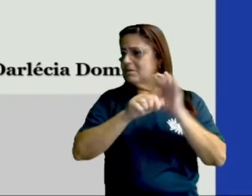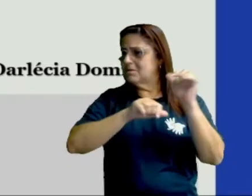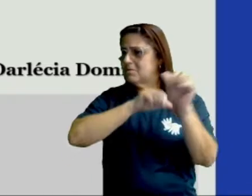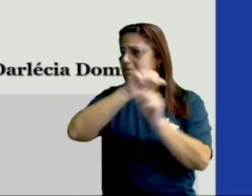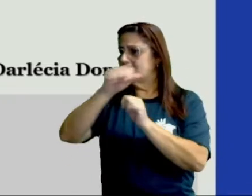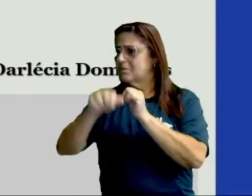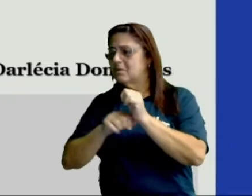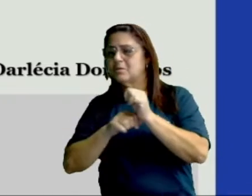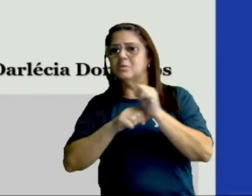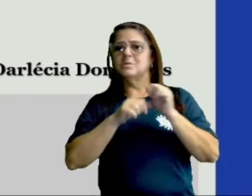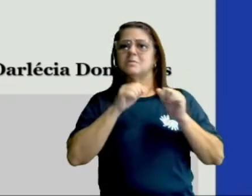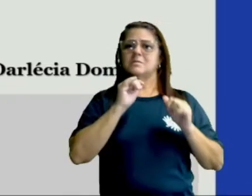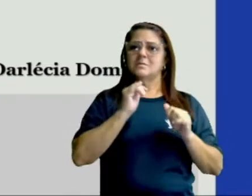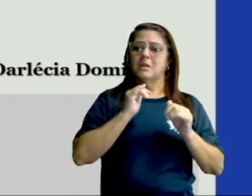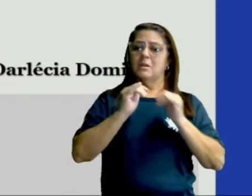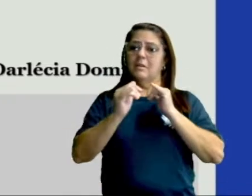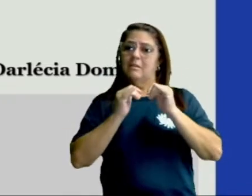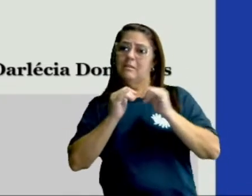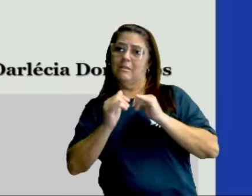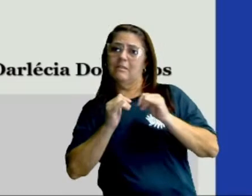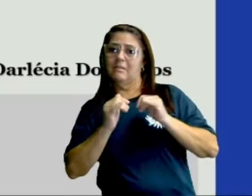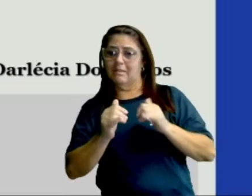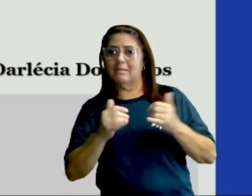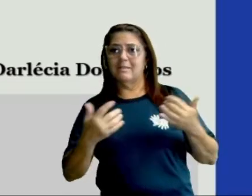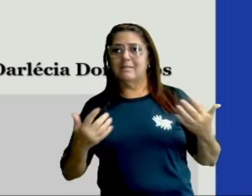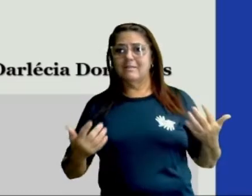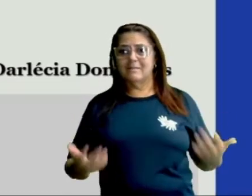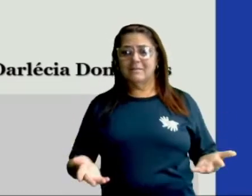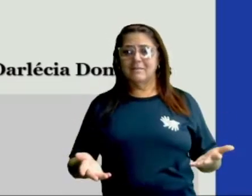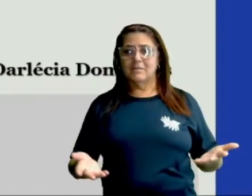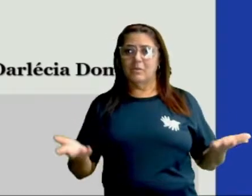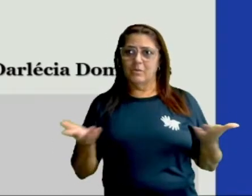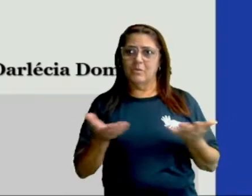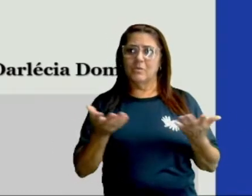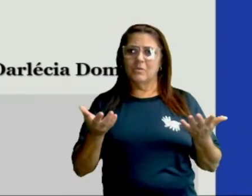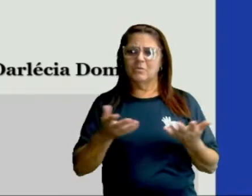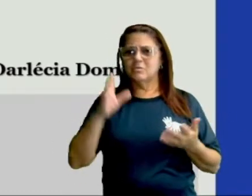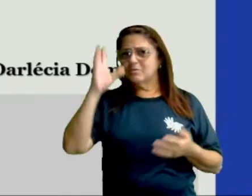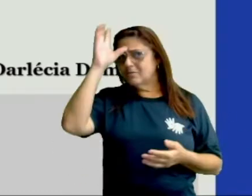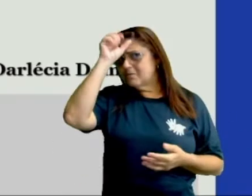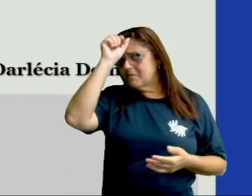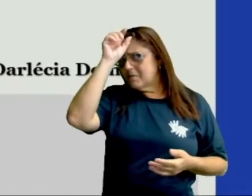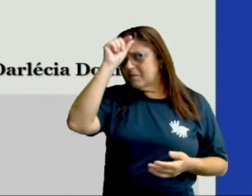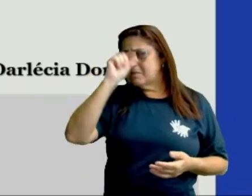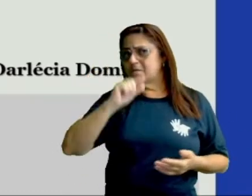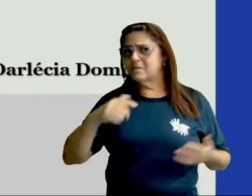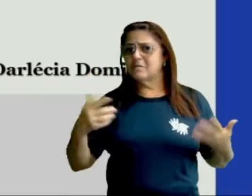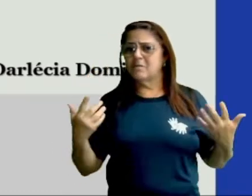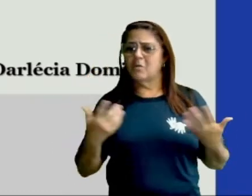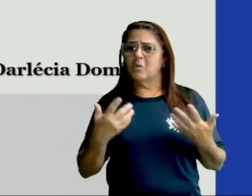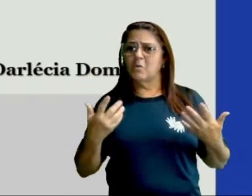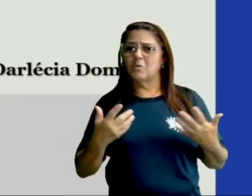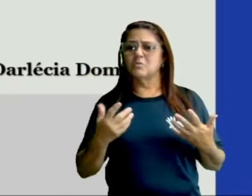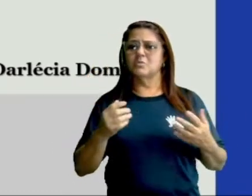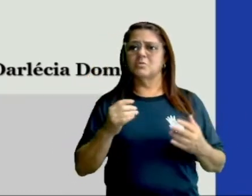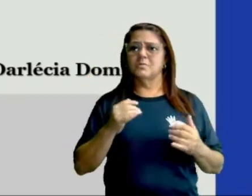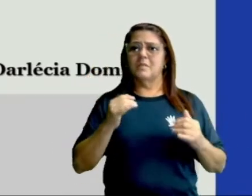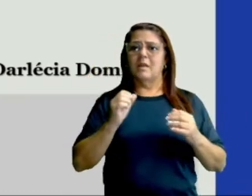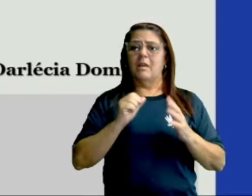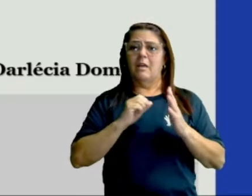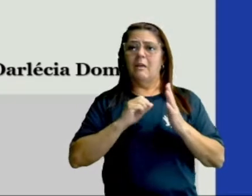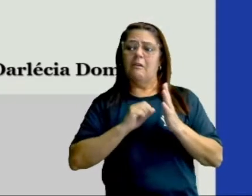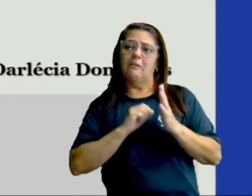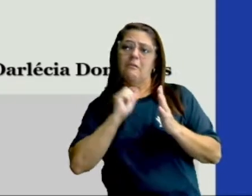meios digitais. É isso mesmo, amores. Nós vamos saber hoje um pouquinho sobre as redes